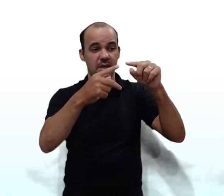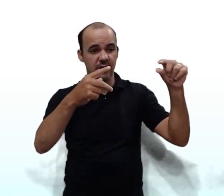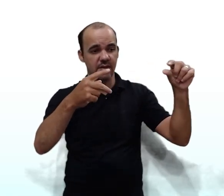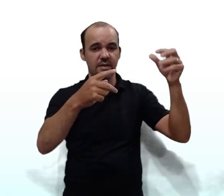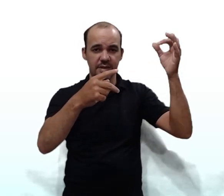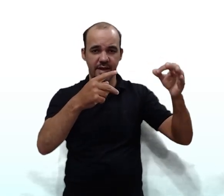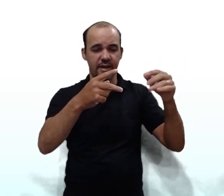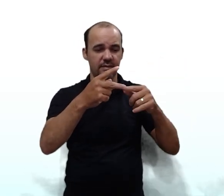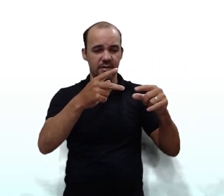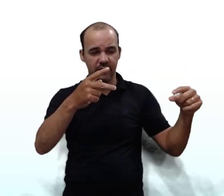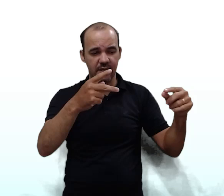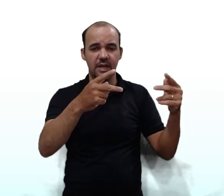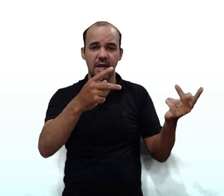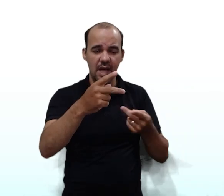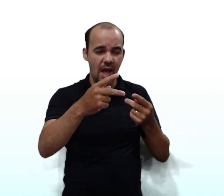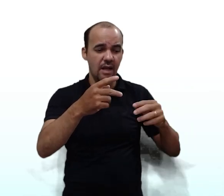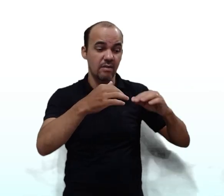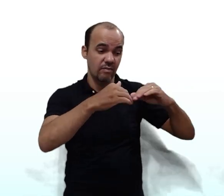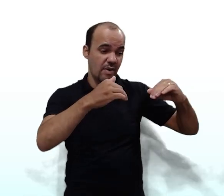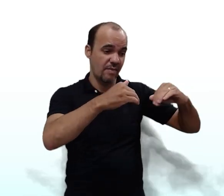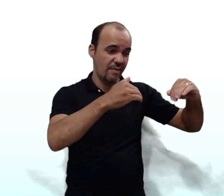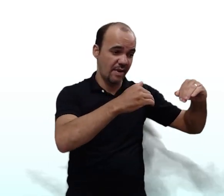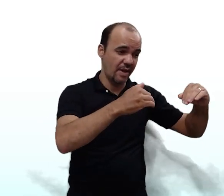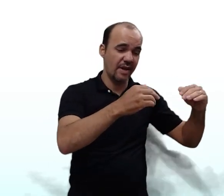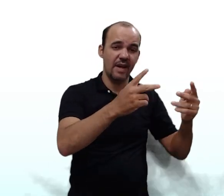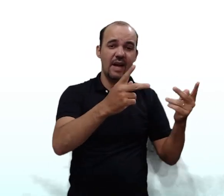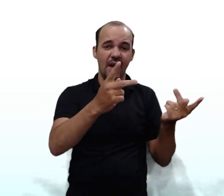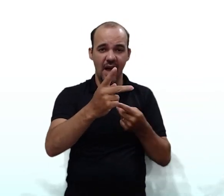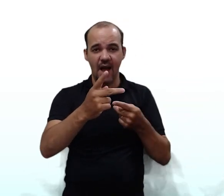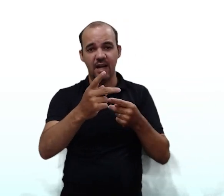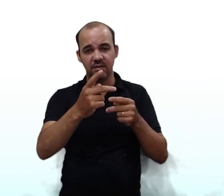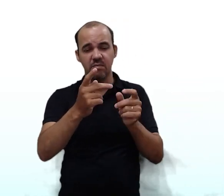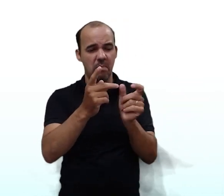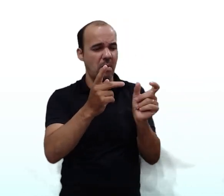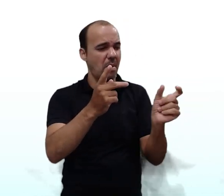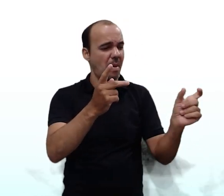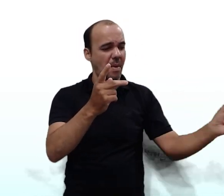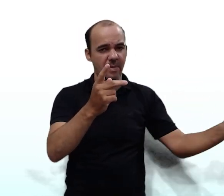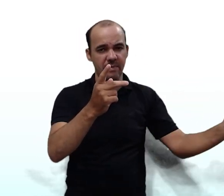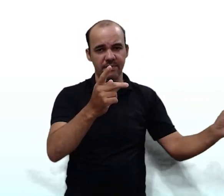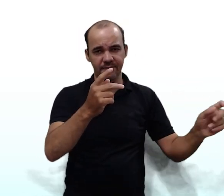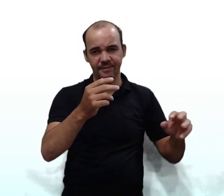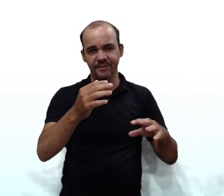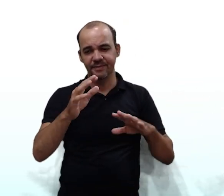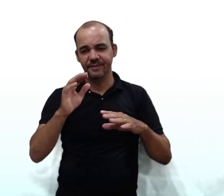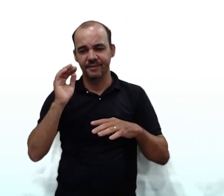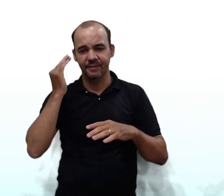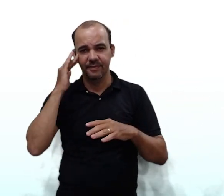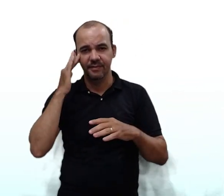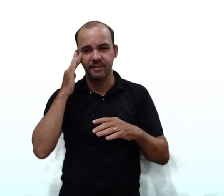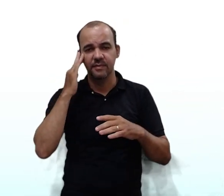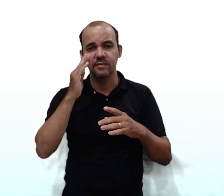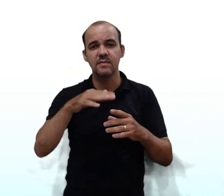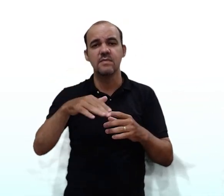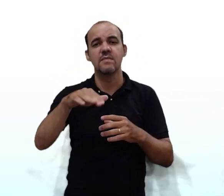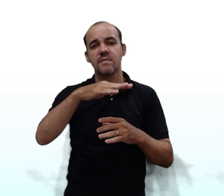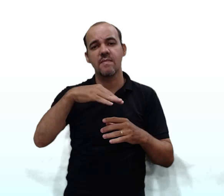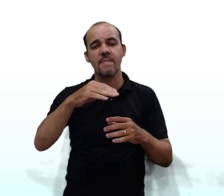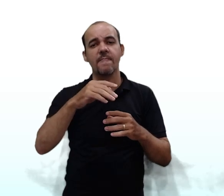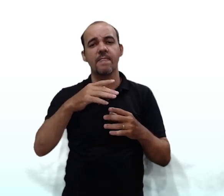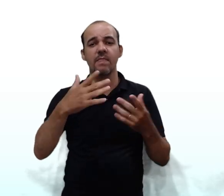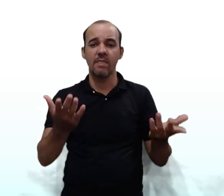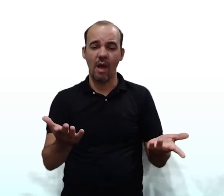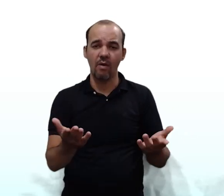o porquê que essa separação foi errada no segundo exemplo. Então, minha gente, essa